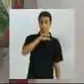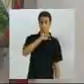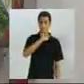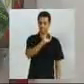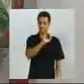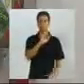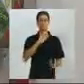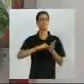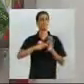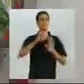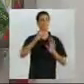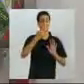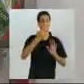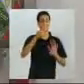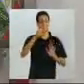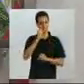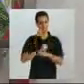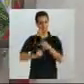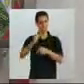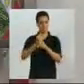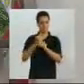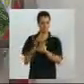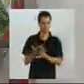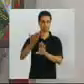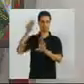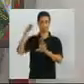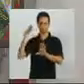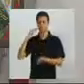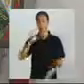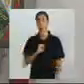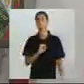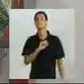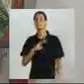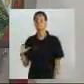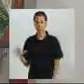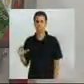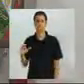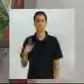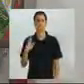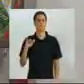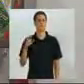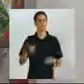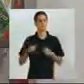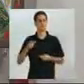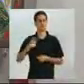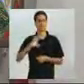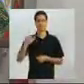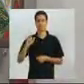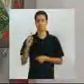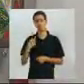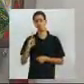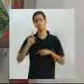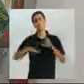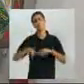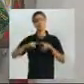portanto há 35 anos, vereador Beto, há 35 anos, Santa Catarina, e aqui eu não vou me ater somente a blumenau, quem sabe no meu próximo